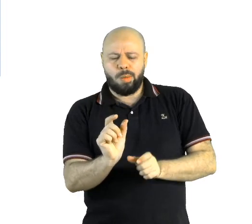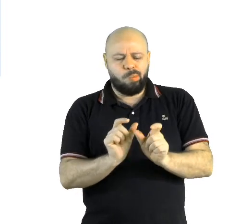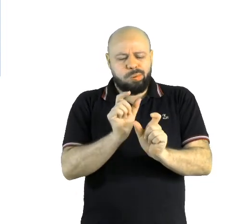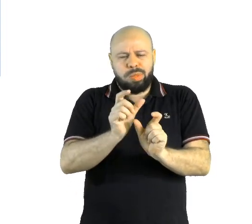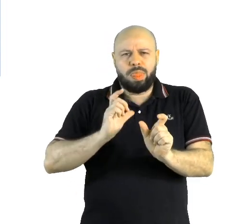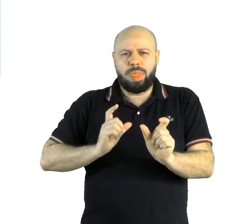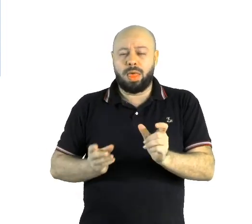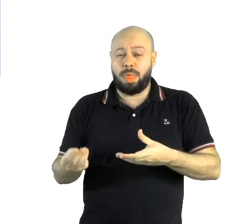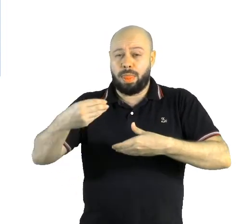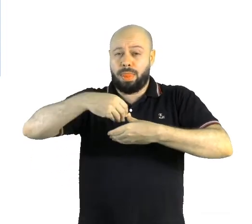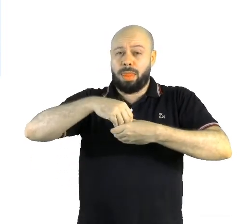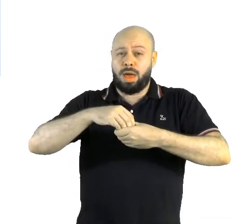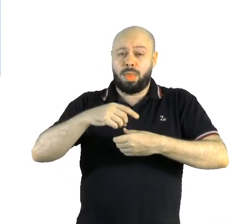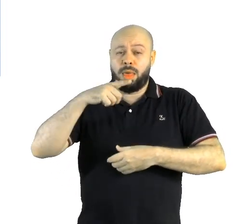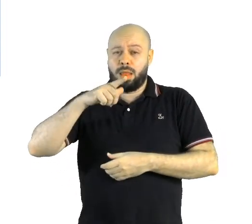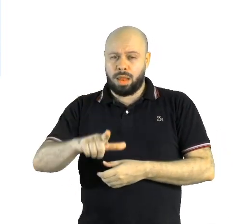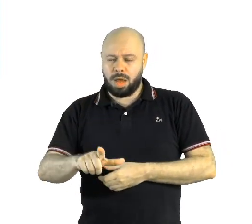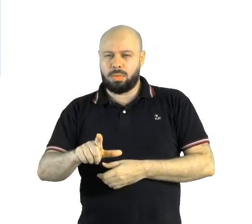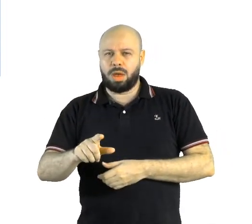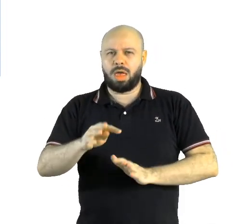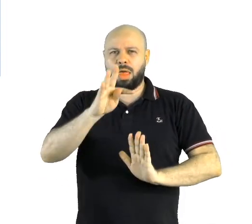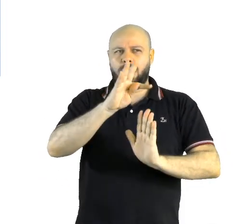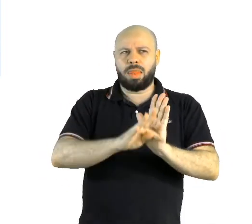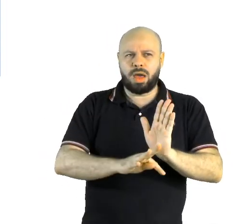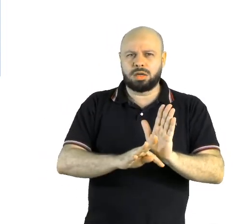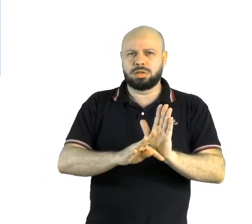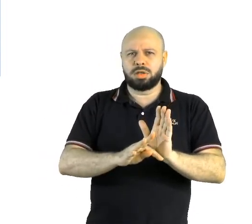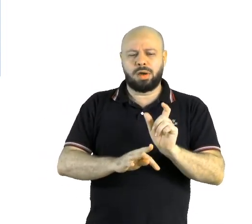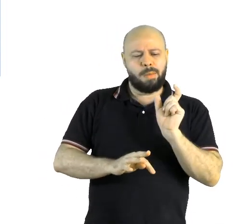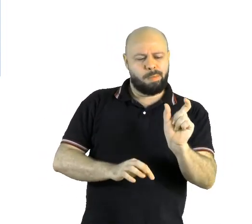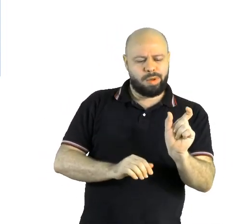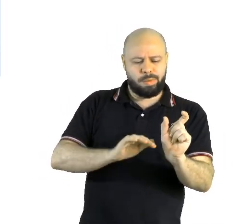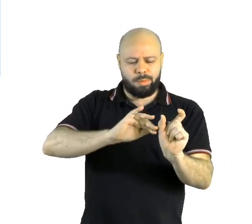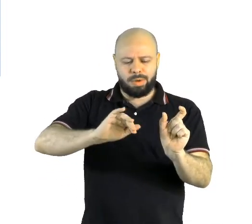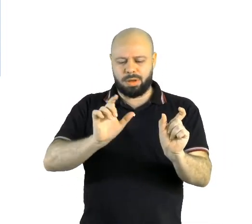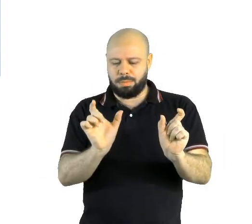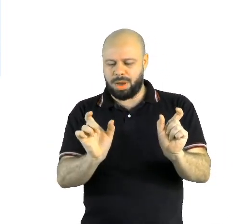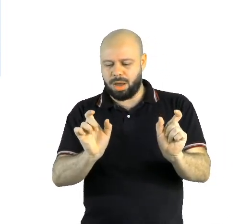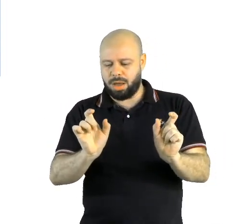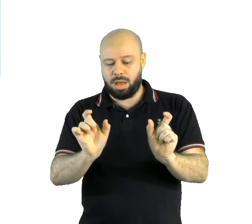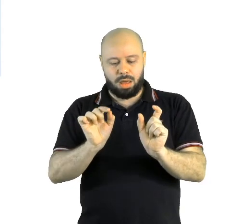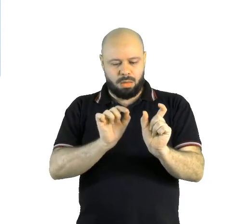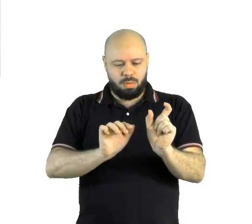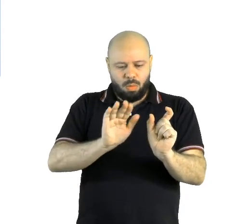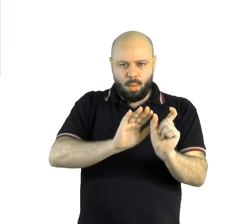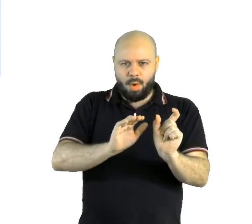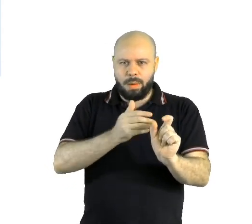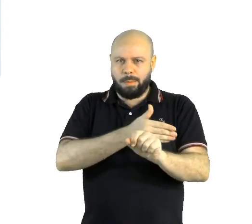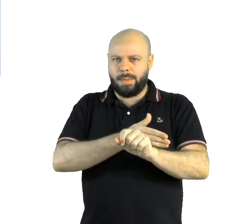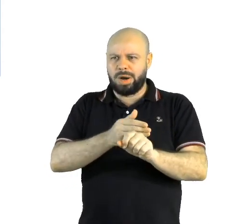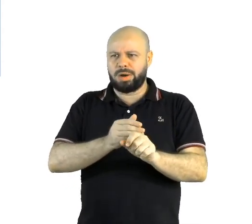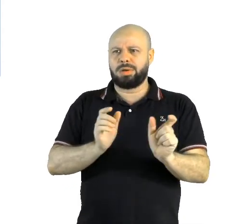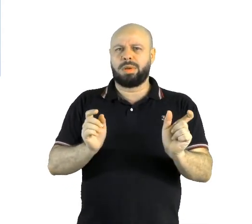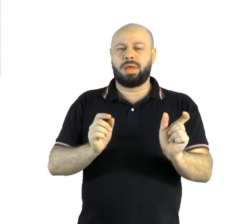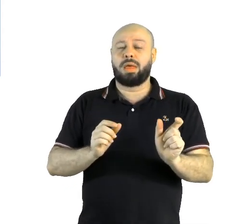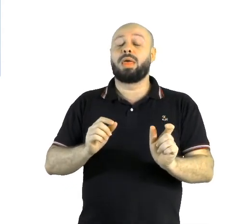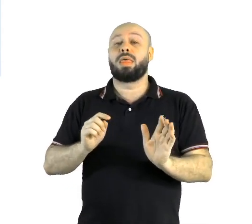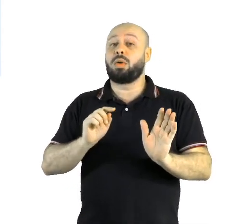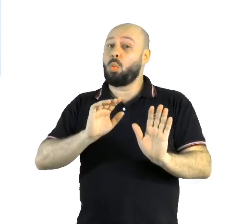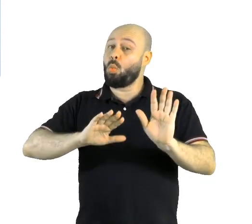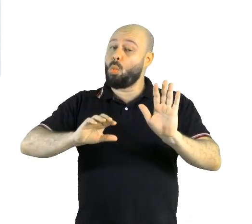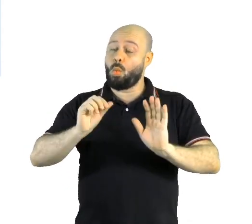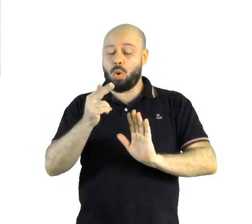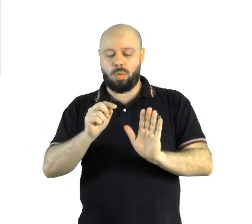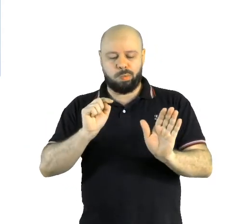língua em que um texto escrito são separadas por espaços em branco, por um sinal de pontuação.